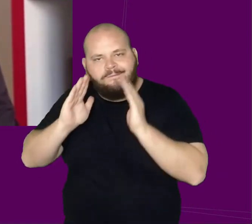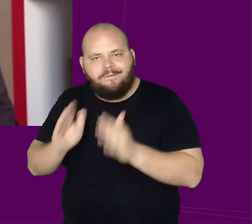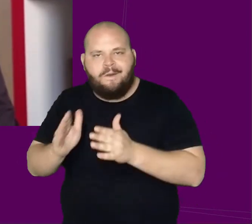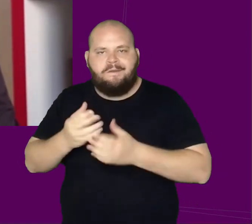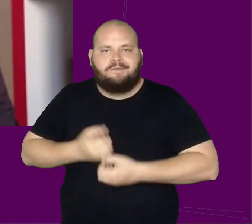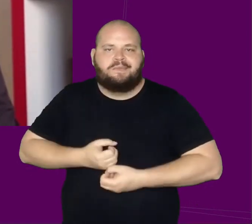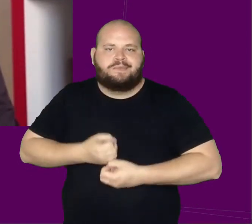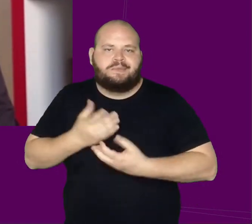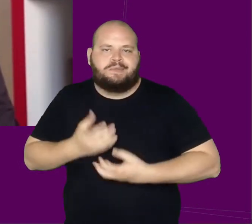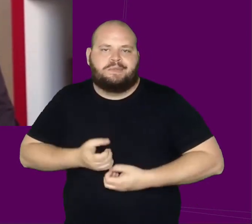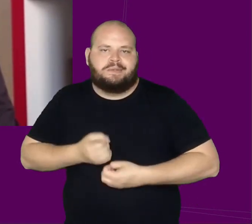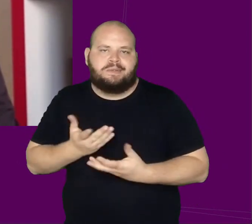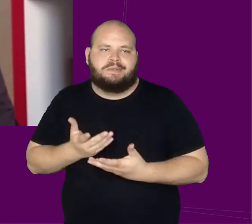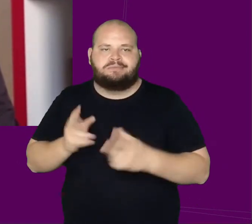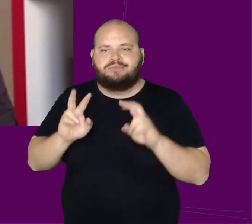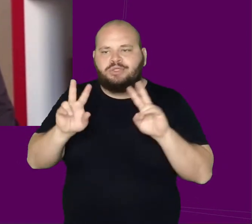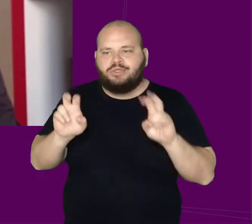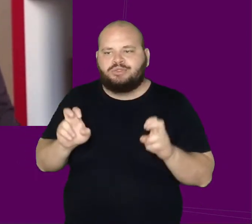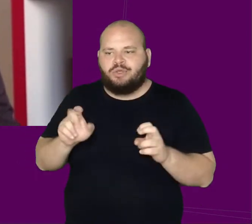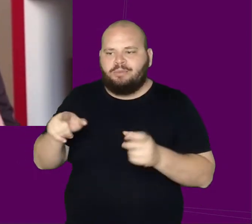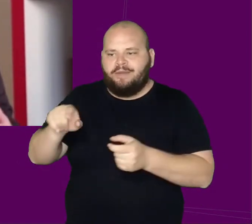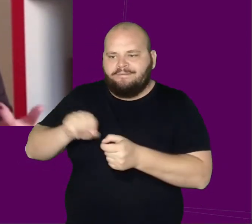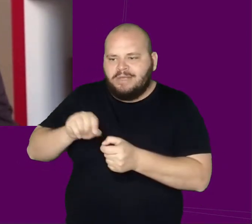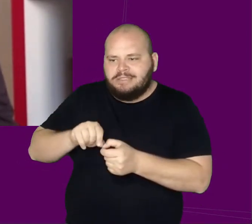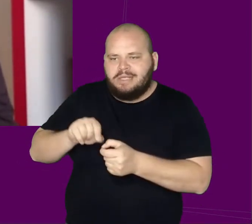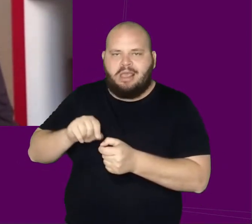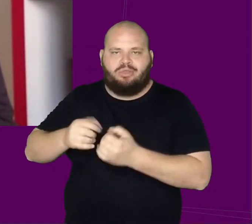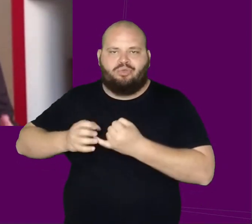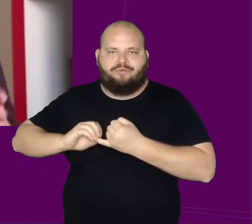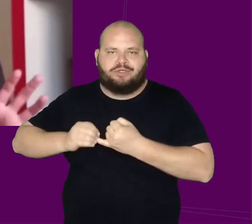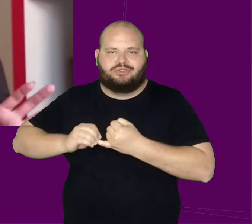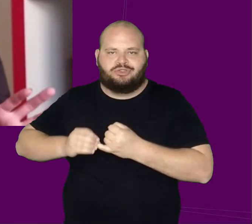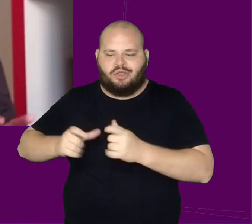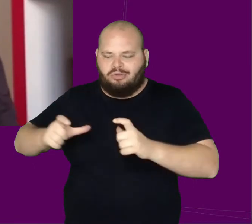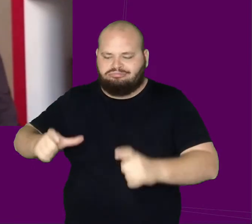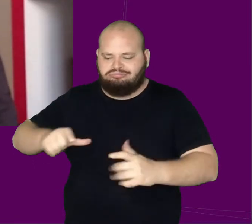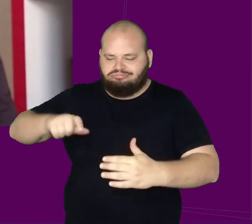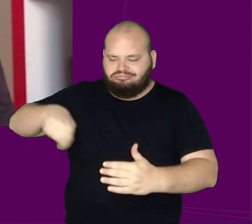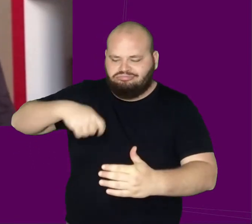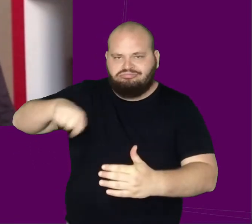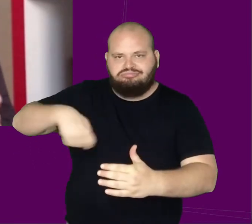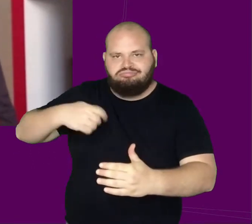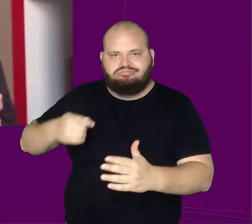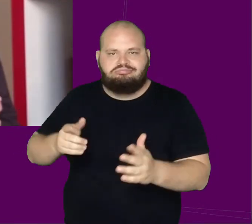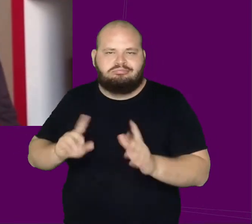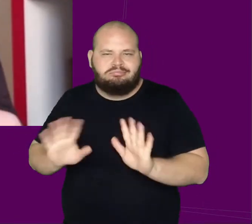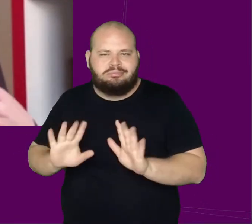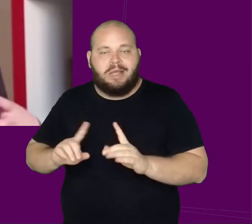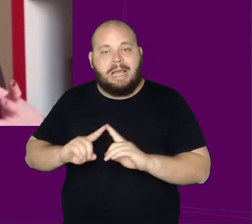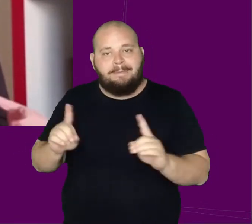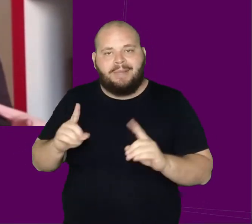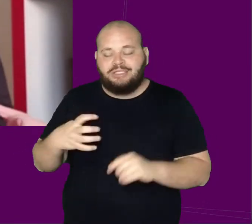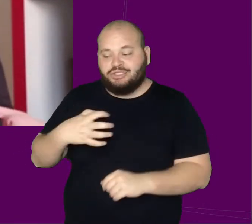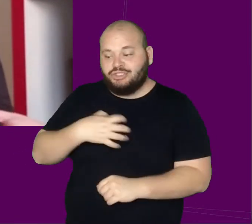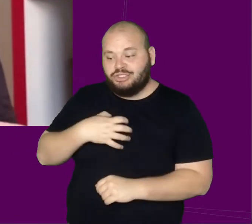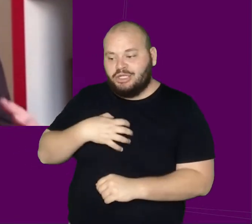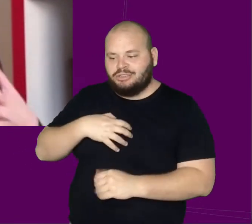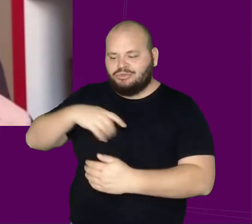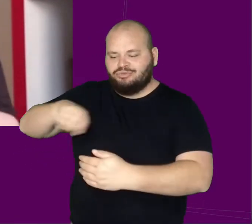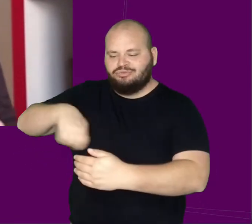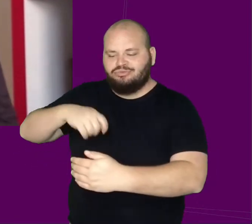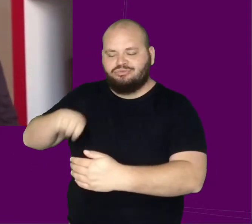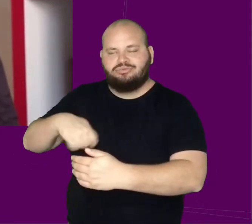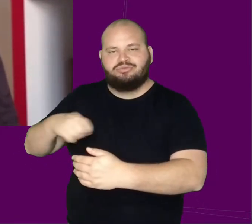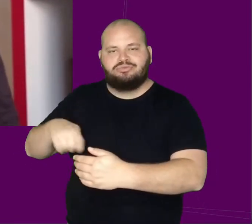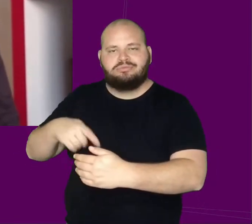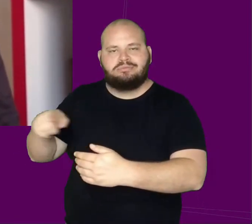um poema sobre estar fazendo feijão, por exemplo, mas ela vai usar essa ideia de fazer o feijão para